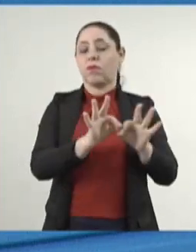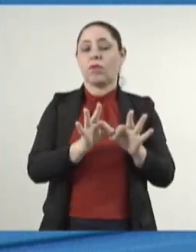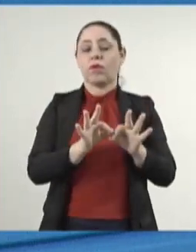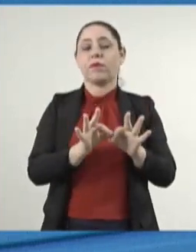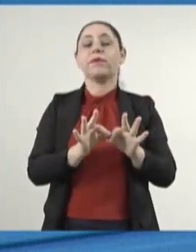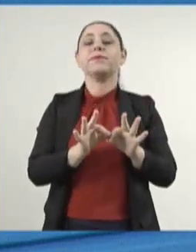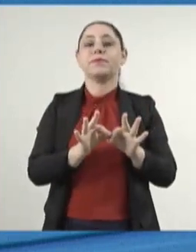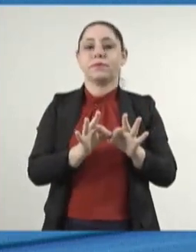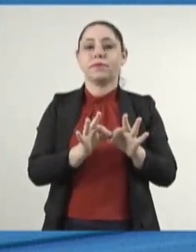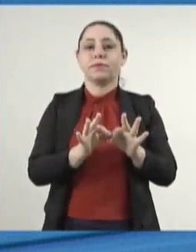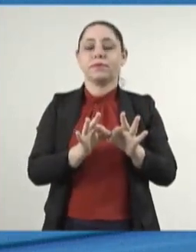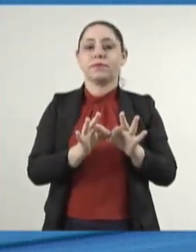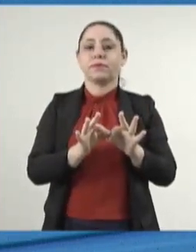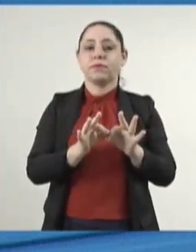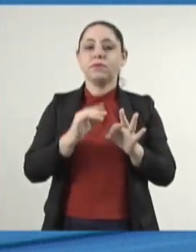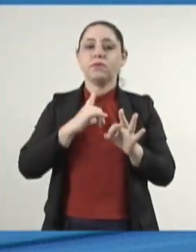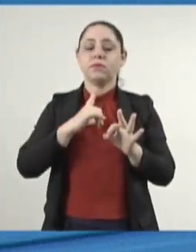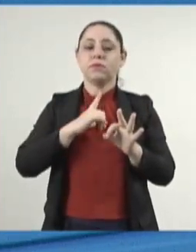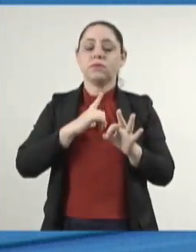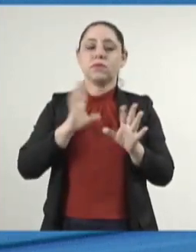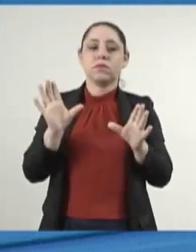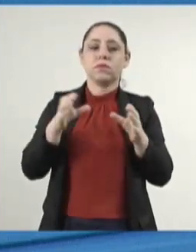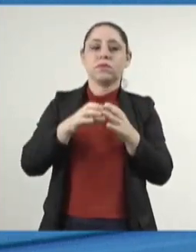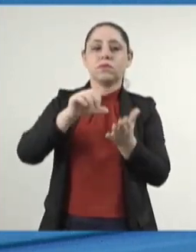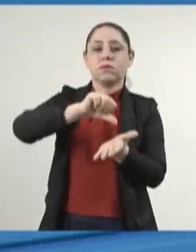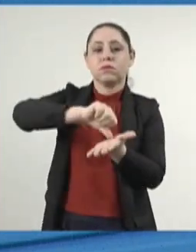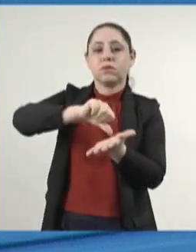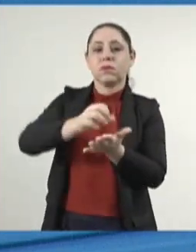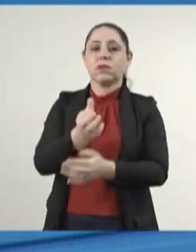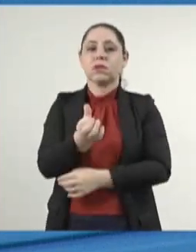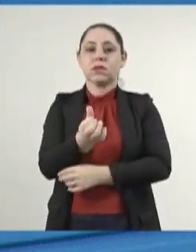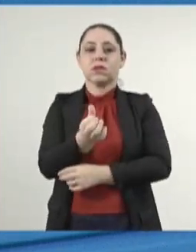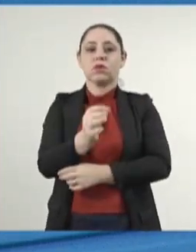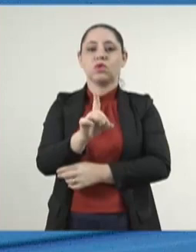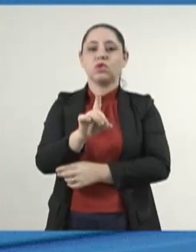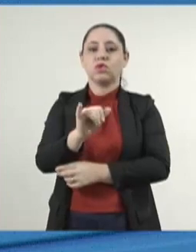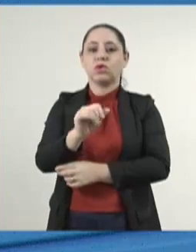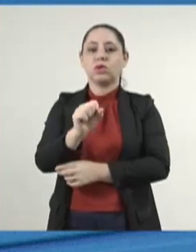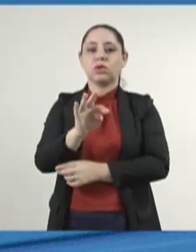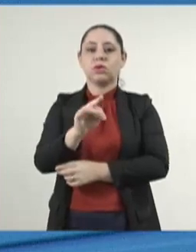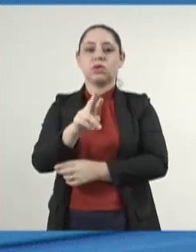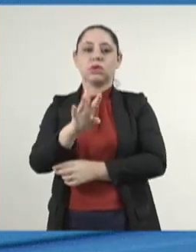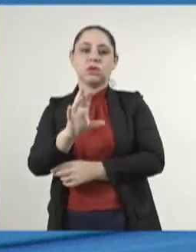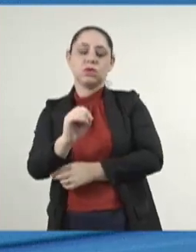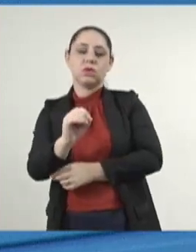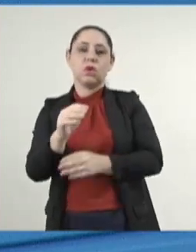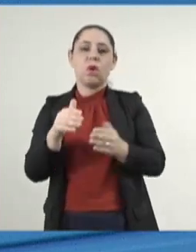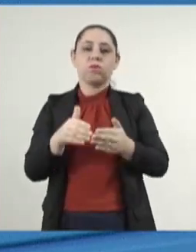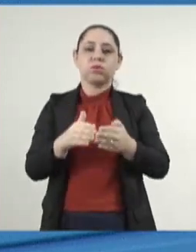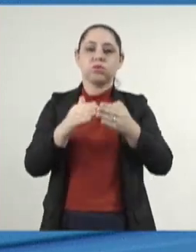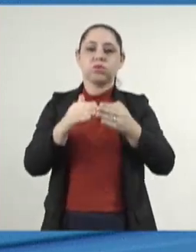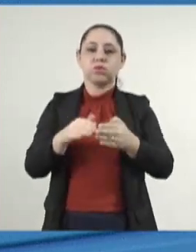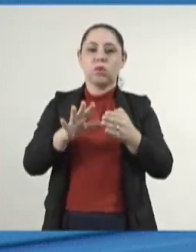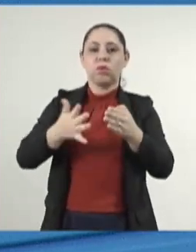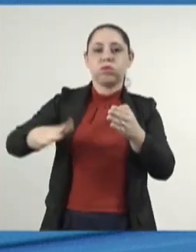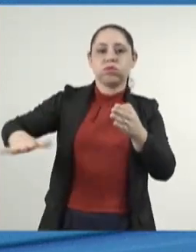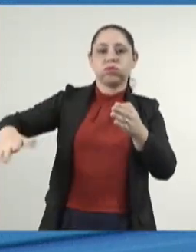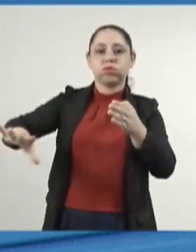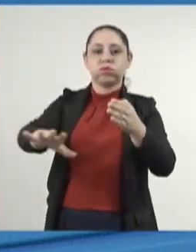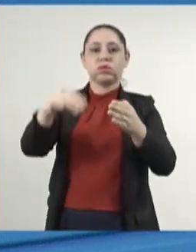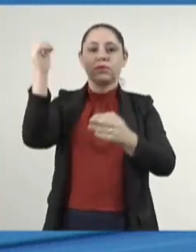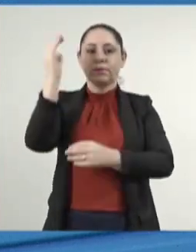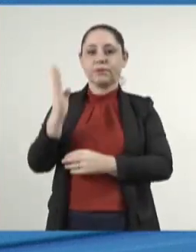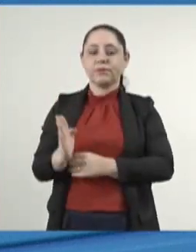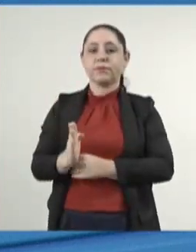militar subordinada ao comando do 6º Distrito Naval da Marinha do Brasil, por